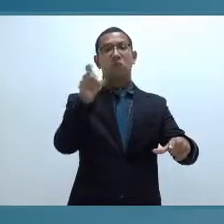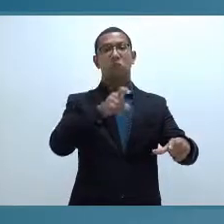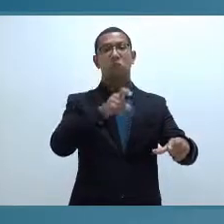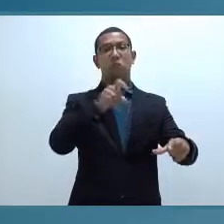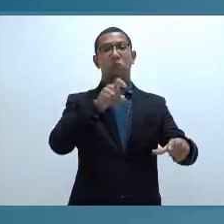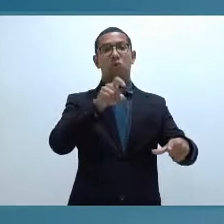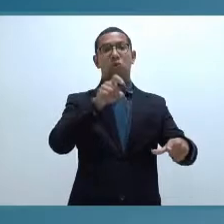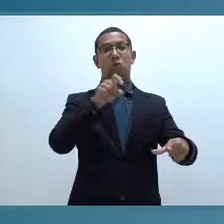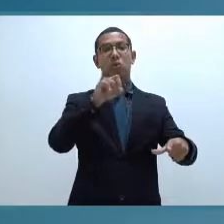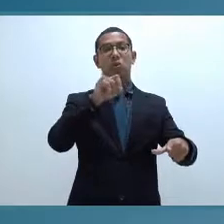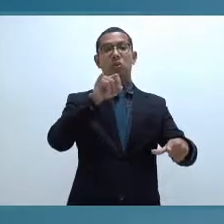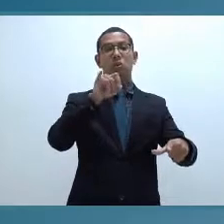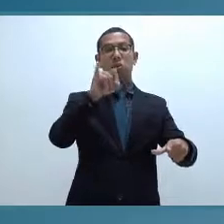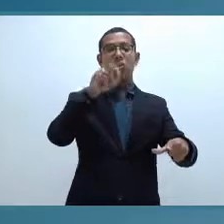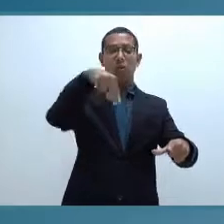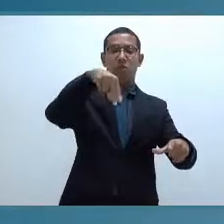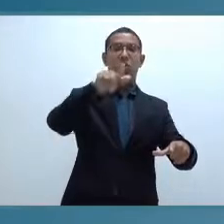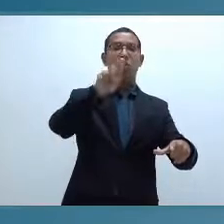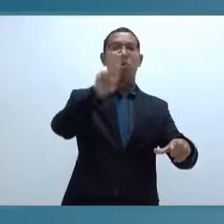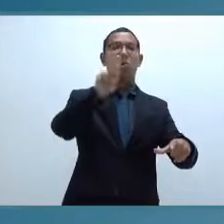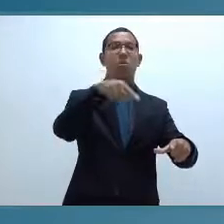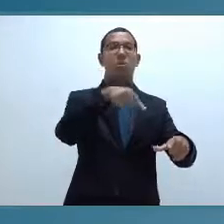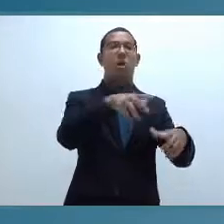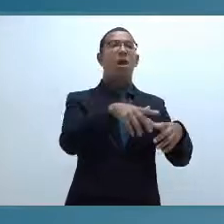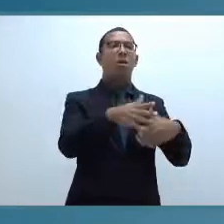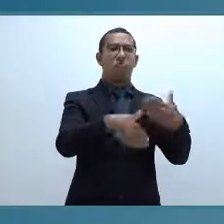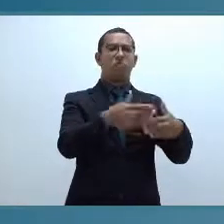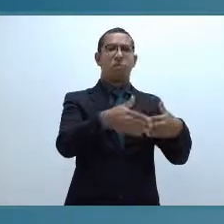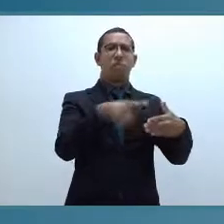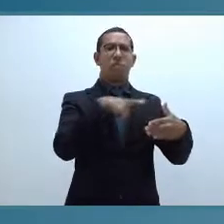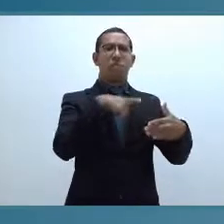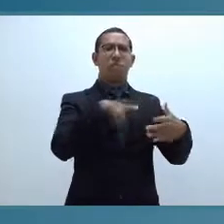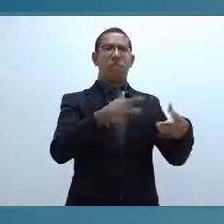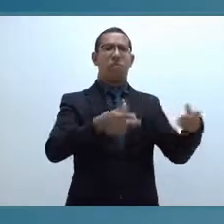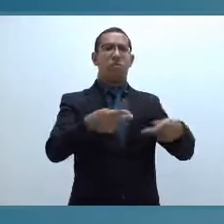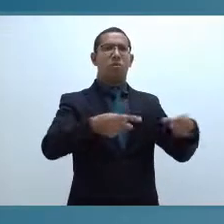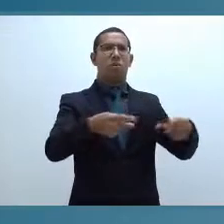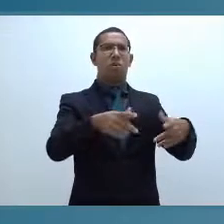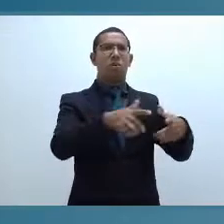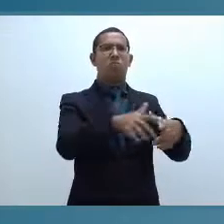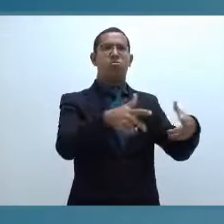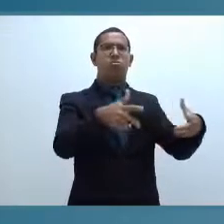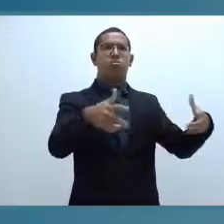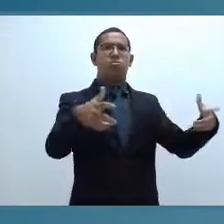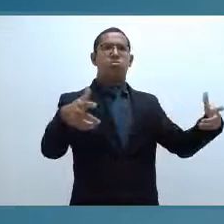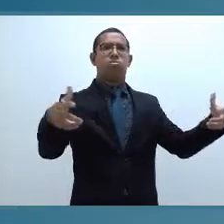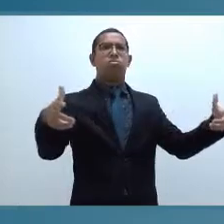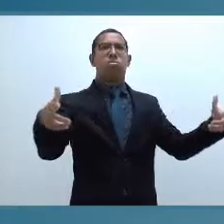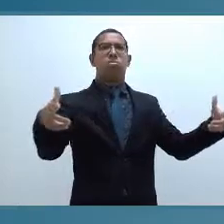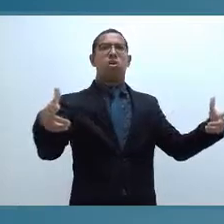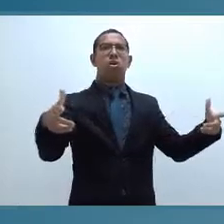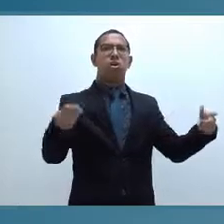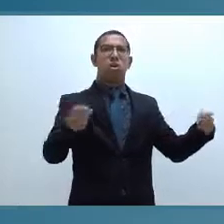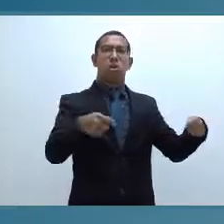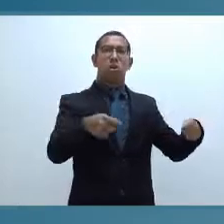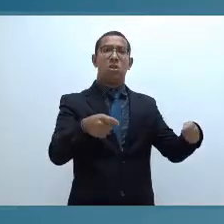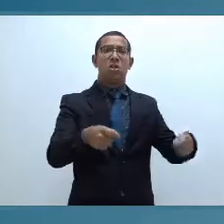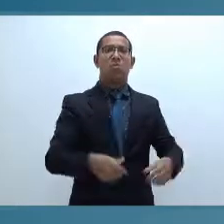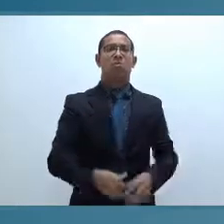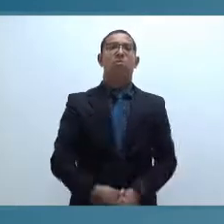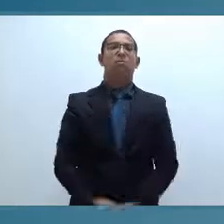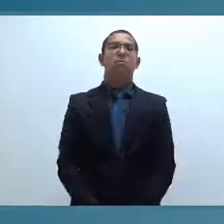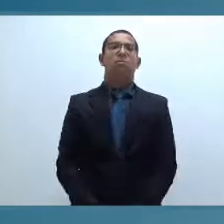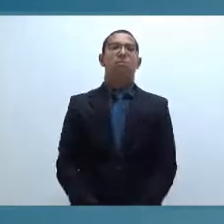tudo na manifestação da construtora, ela se trata disso, os 49 não tem mais nada.